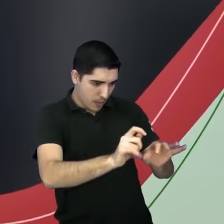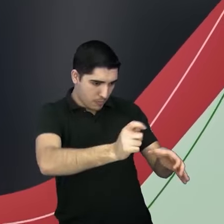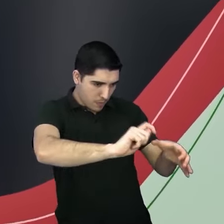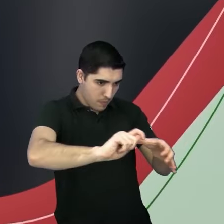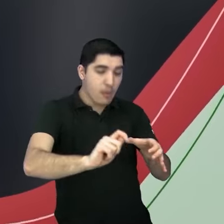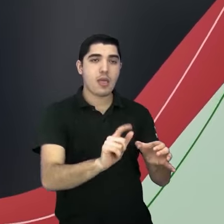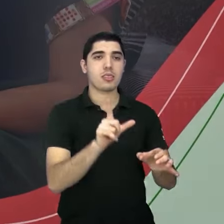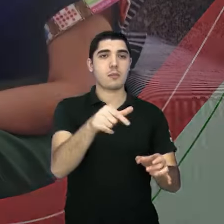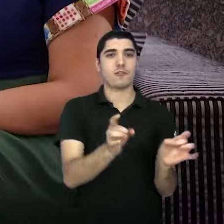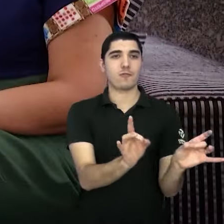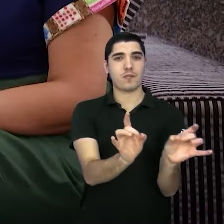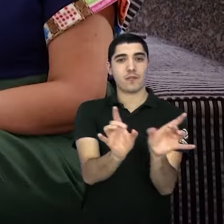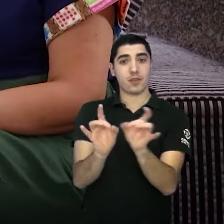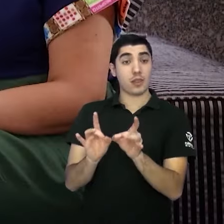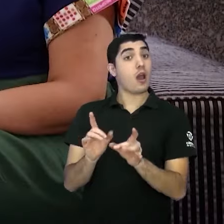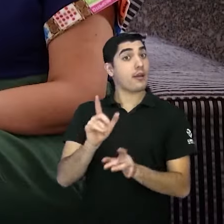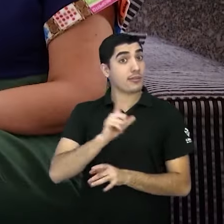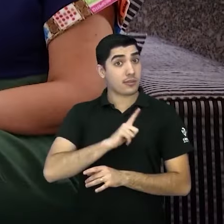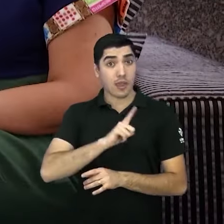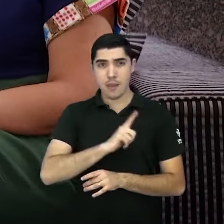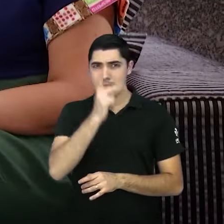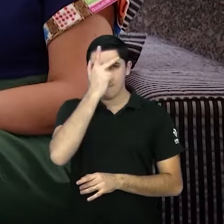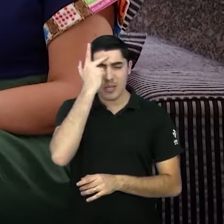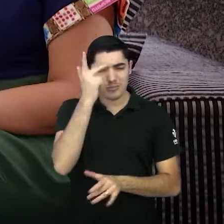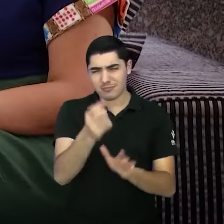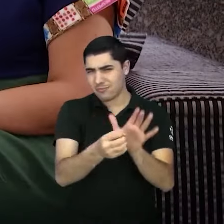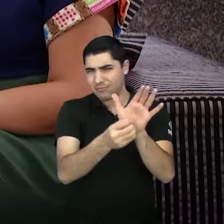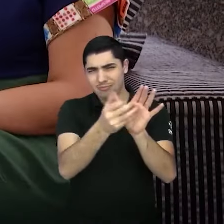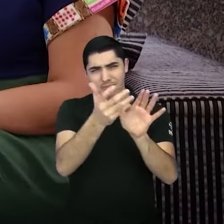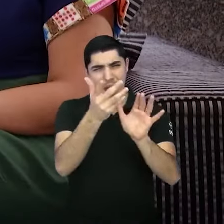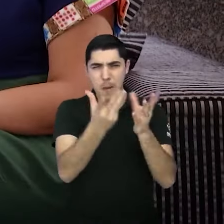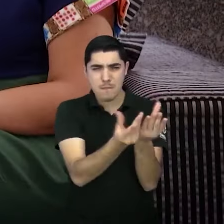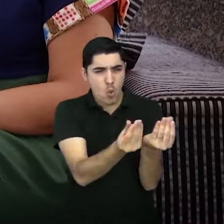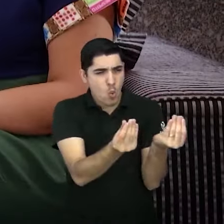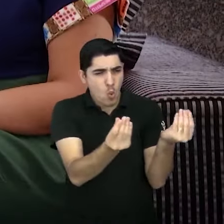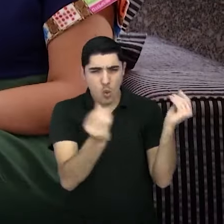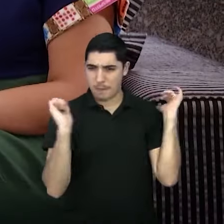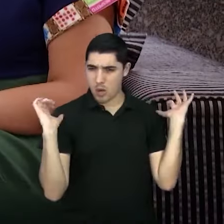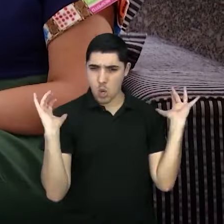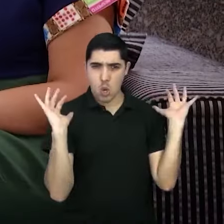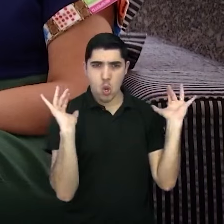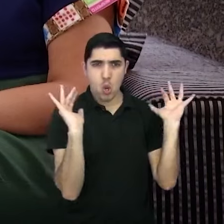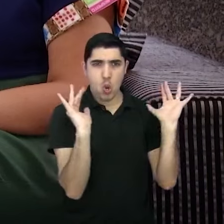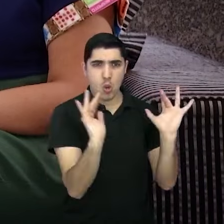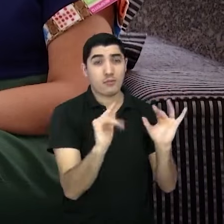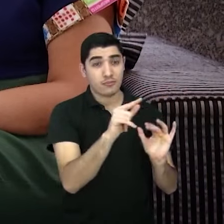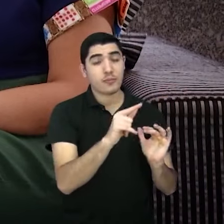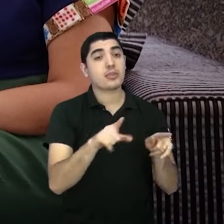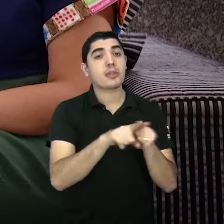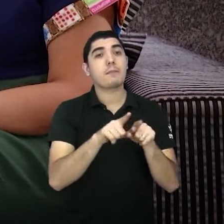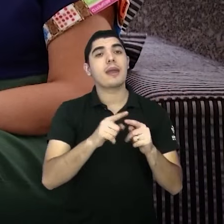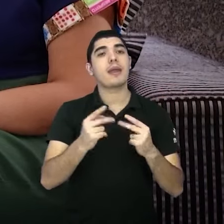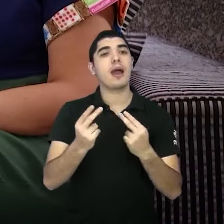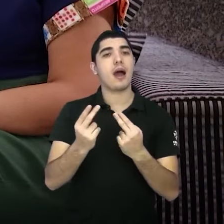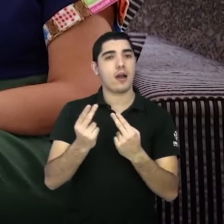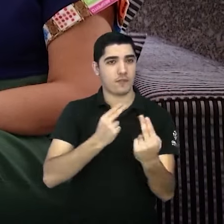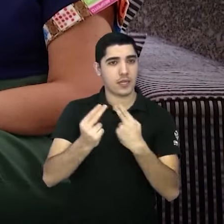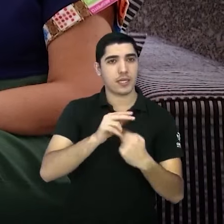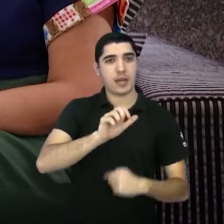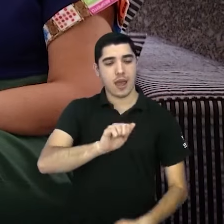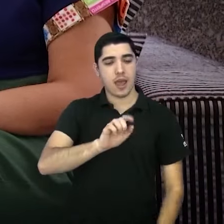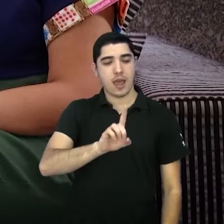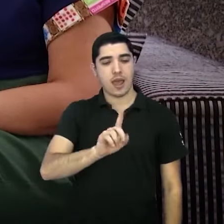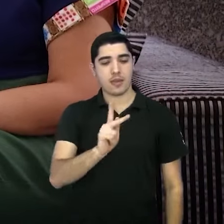vender marmita. Então, havia uma quantidade enorme, mas também havia uma outra coisa. Por exemplo, a Demar de